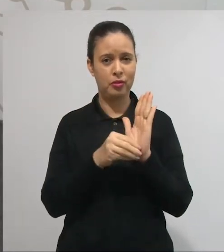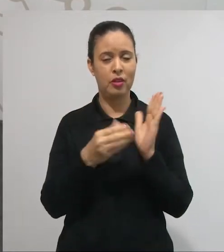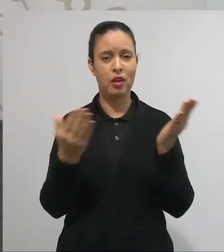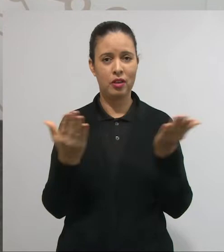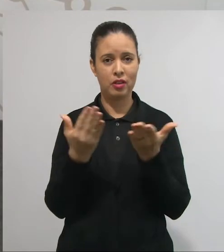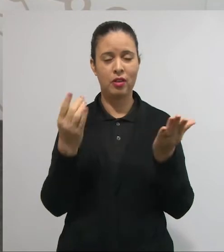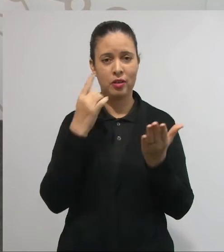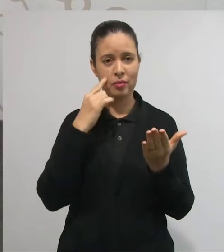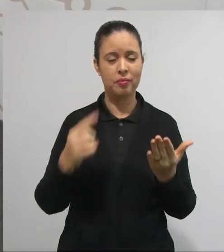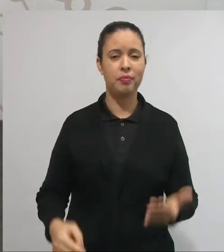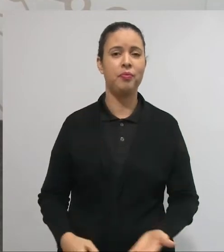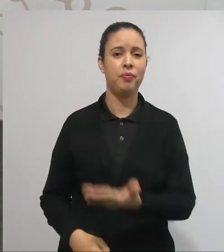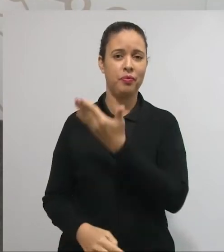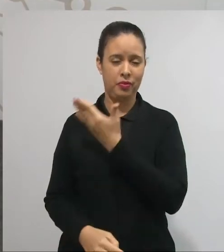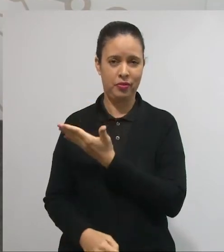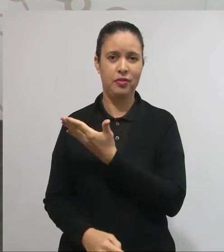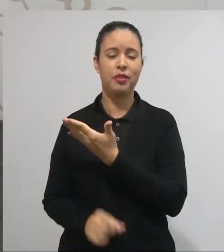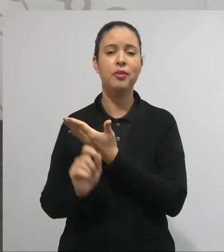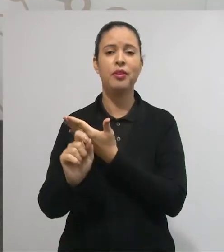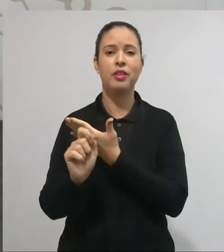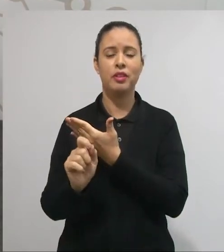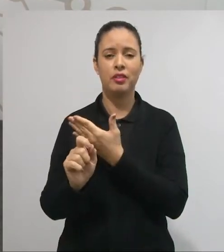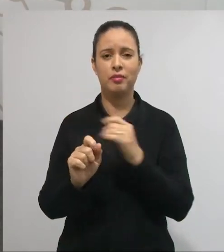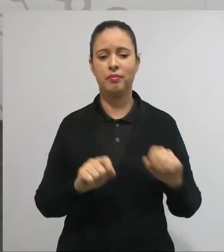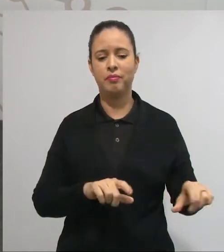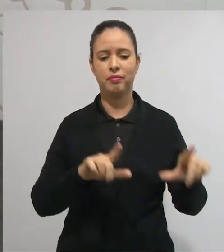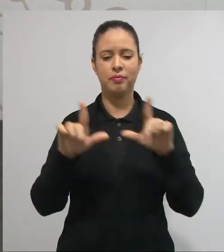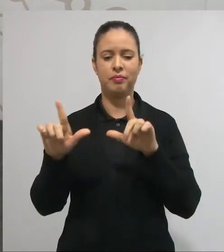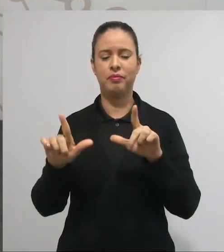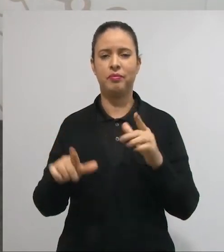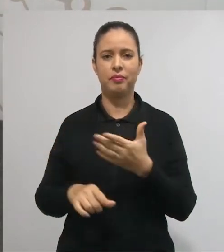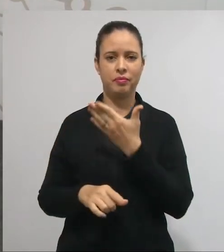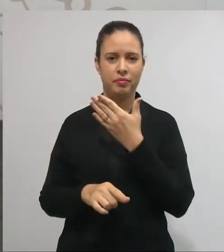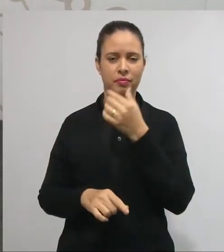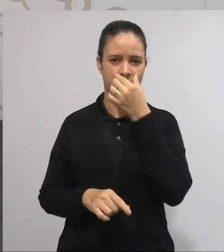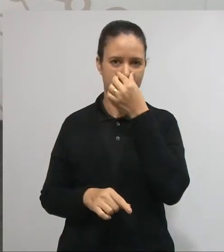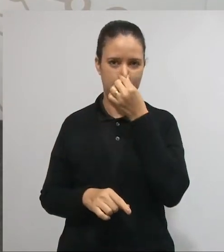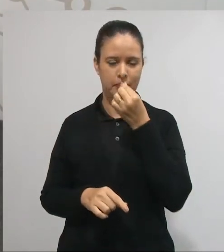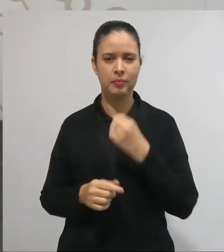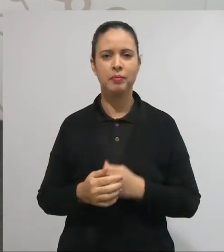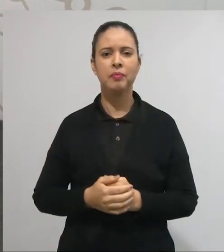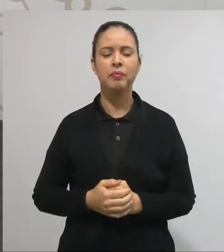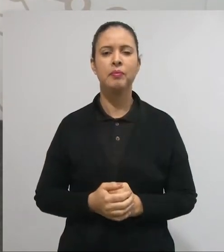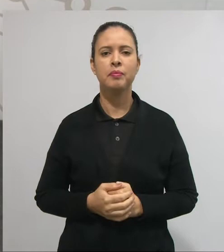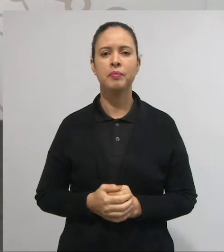que vocês voltassem agora para o que eu vou apresentar para vocês. Vamos lá?